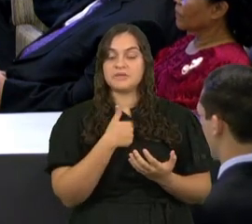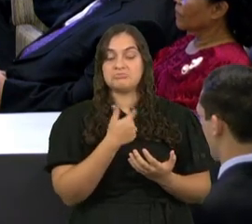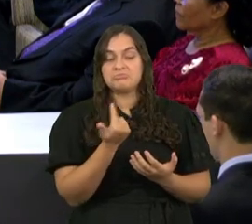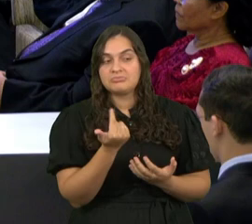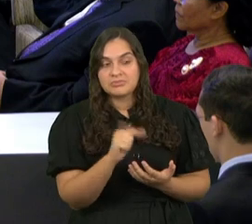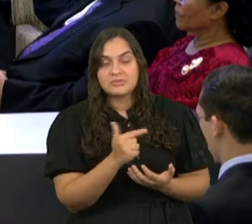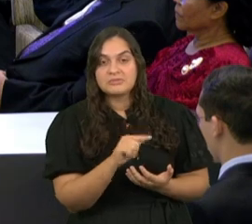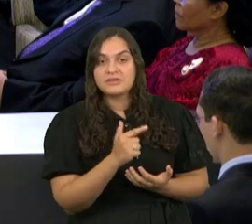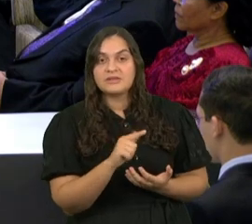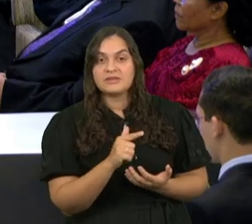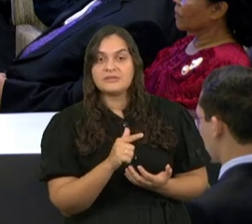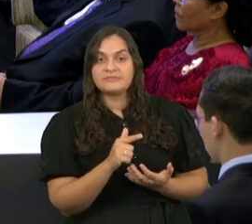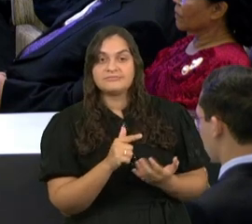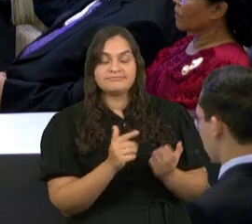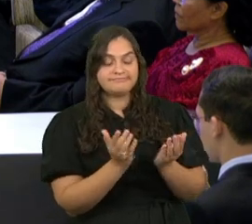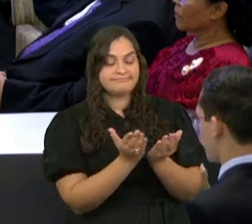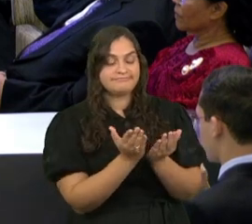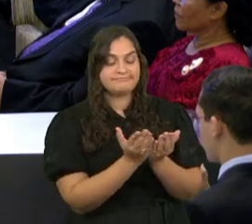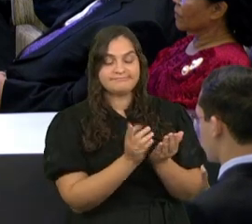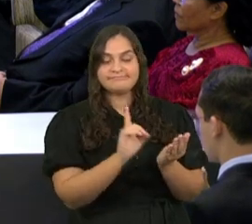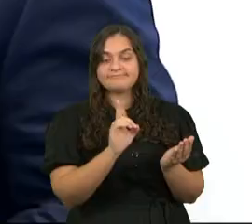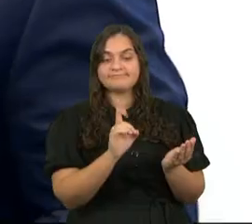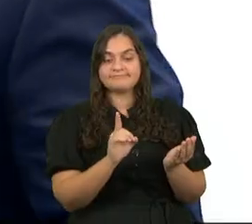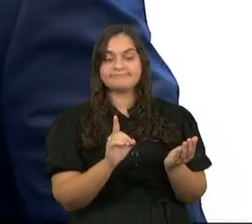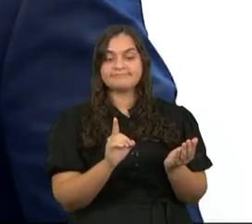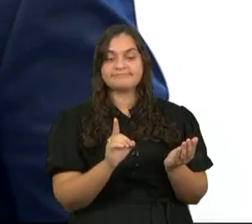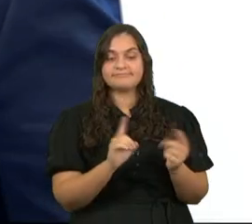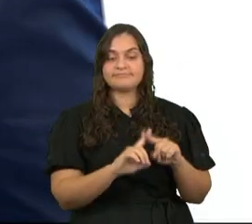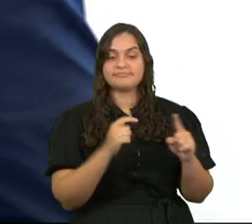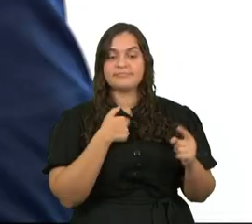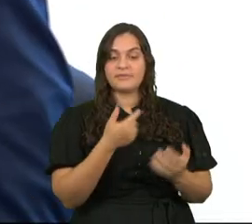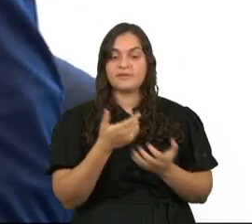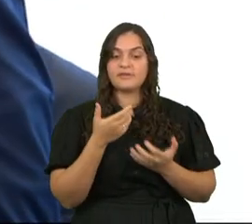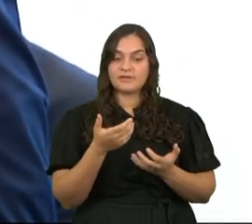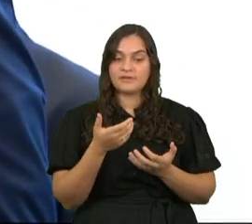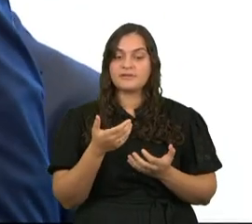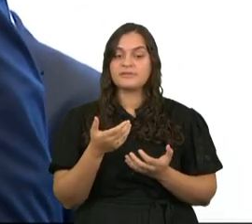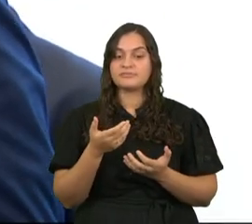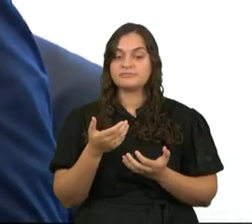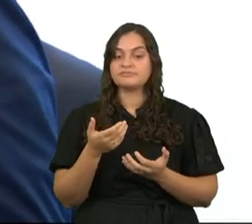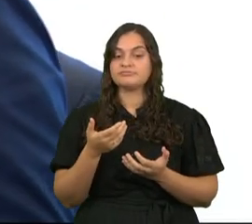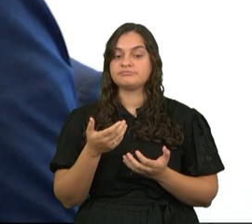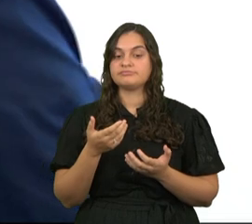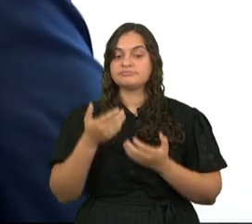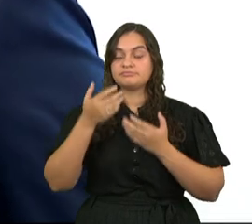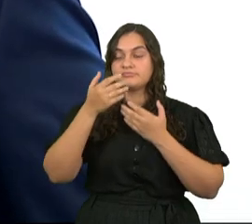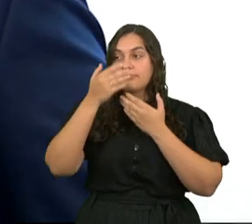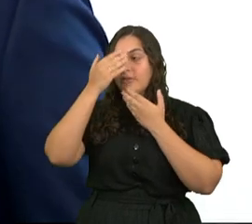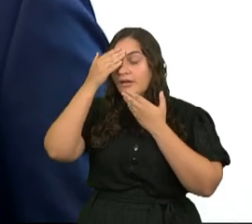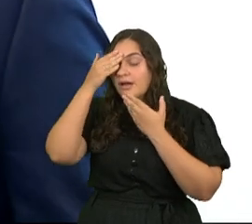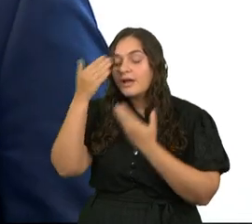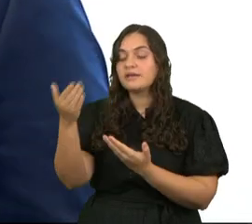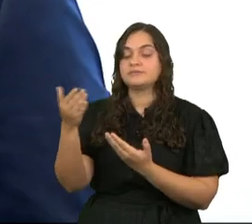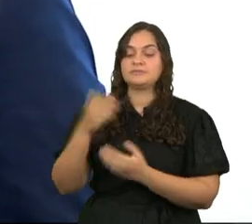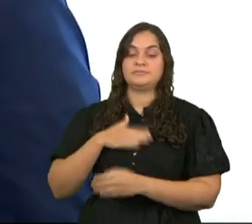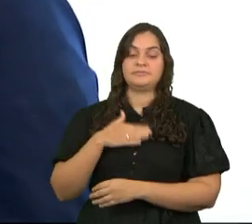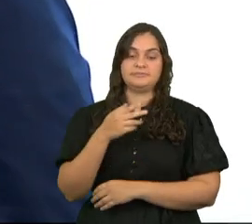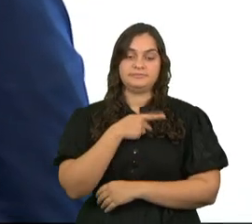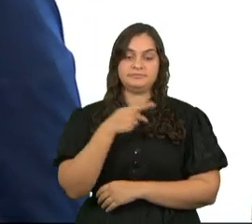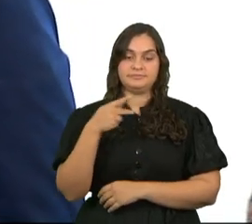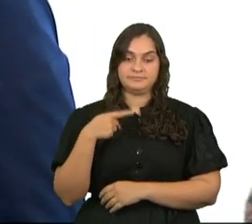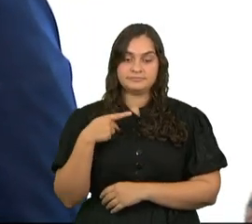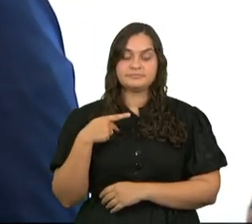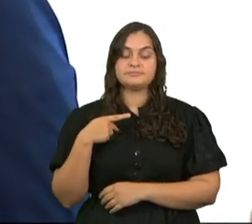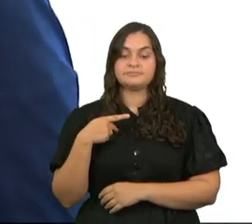mãos, mas quero deixar registrado o meu agradecimento ao meu pastor, que ao ser